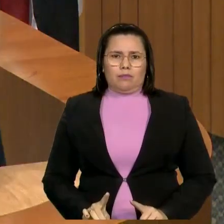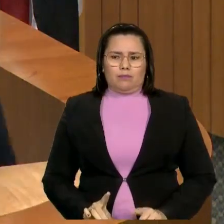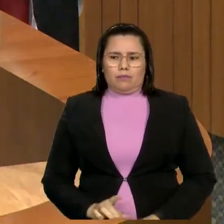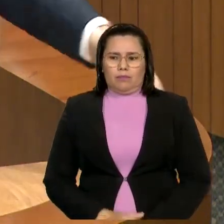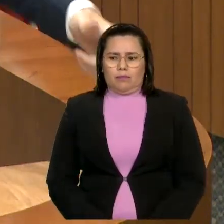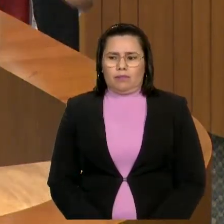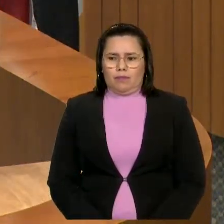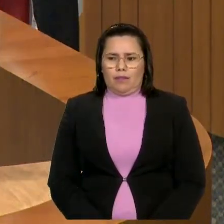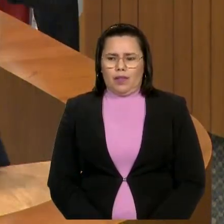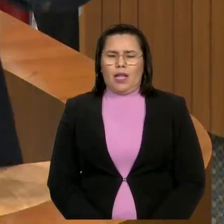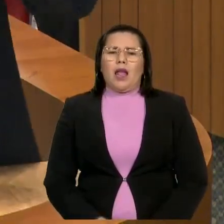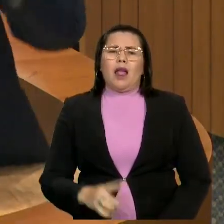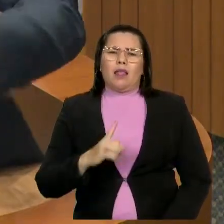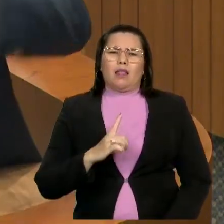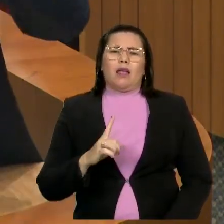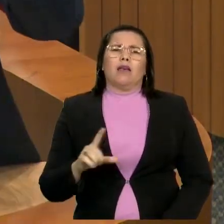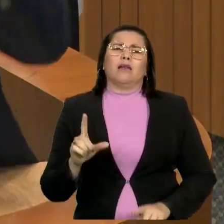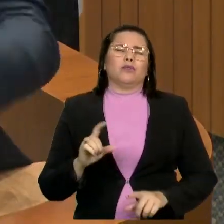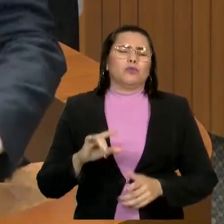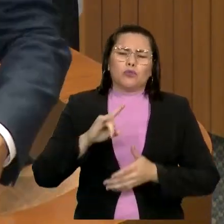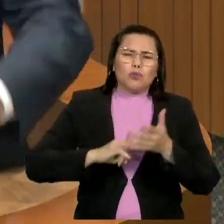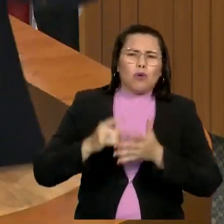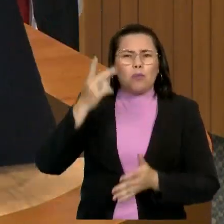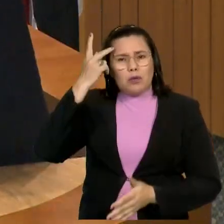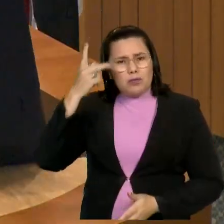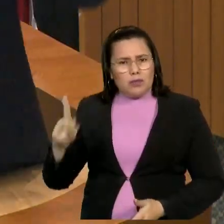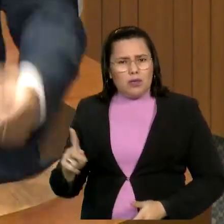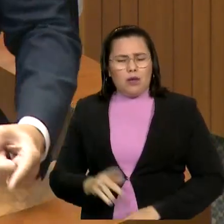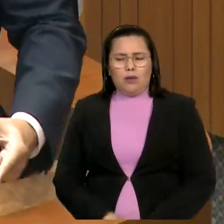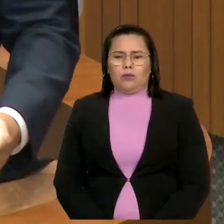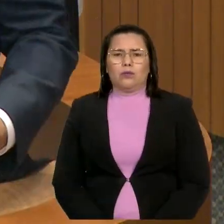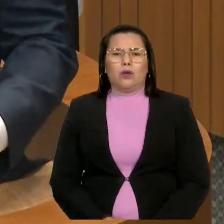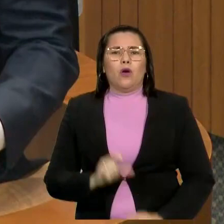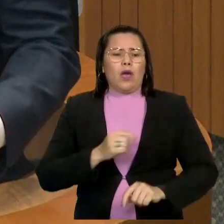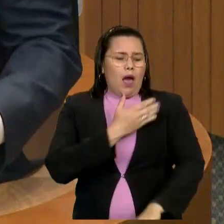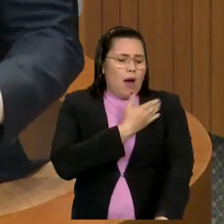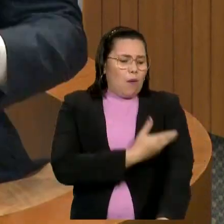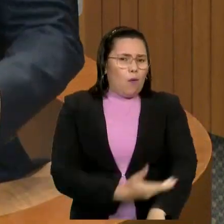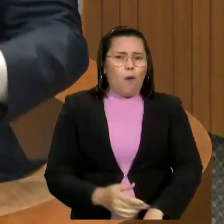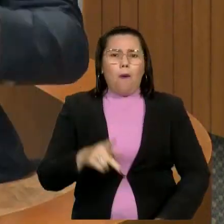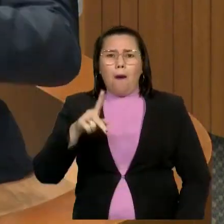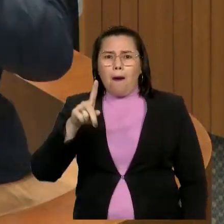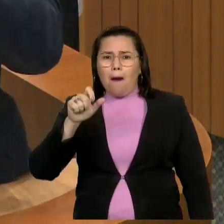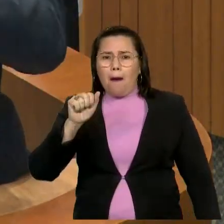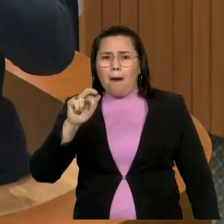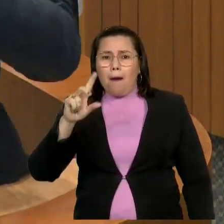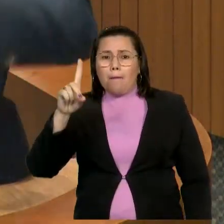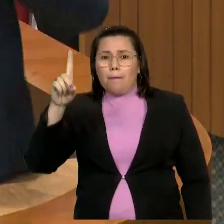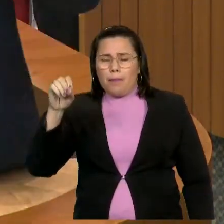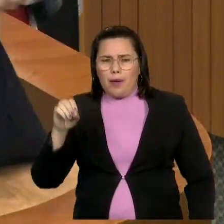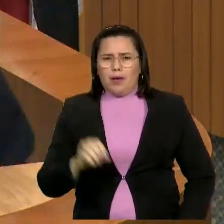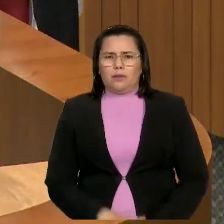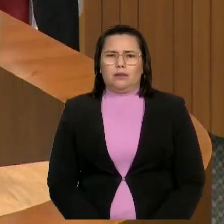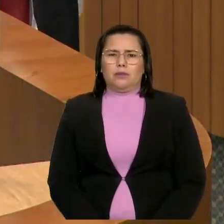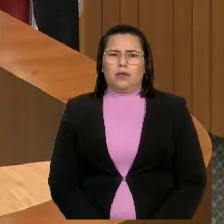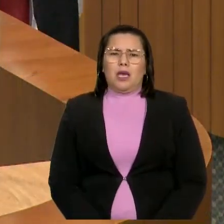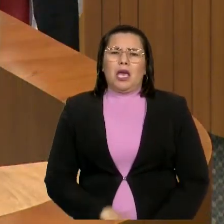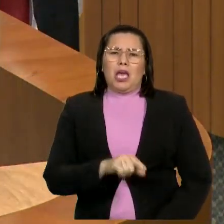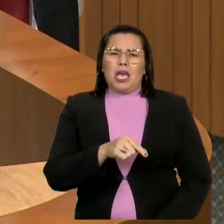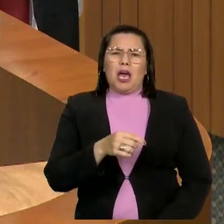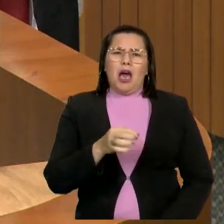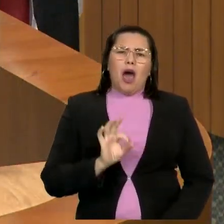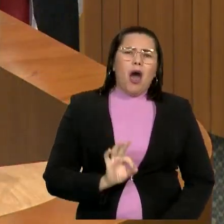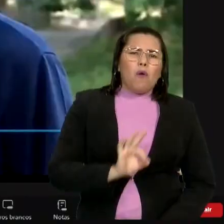na carteira de vacinação e nos documentos anteriores como pardo, dizer que um menino como esse, não